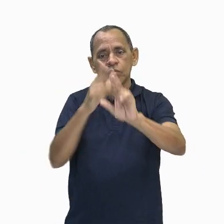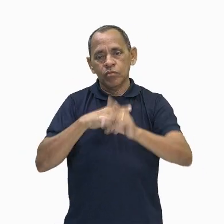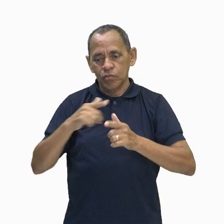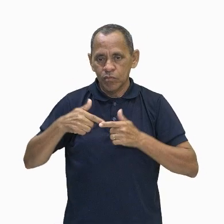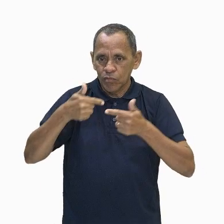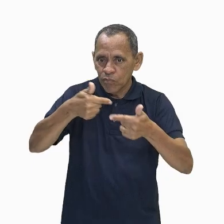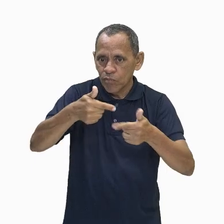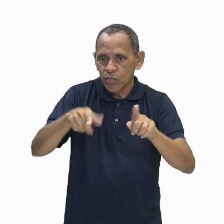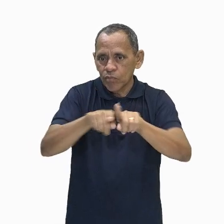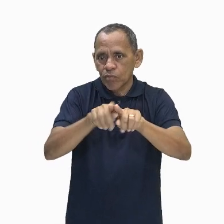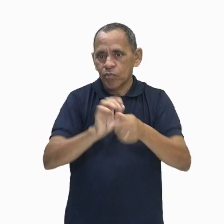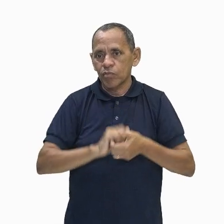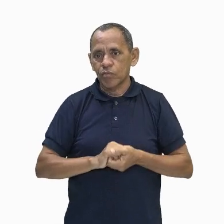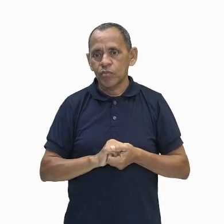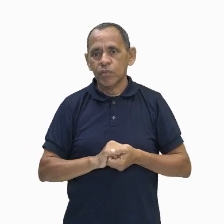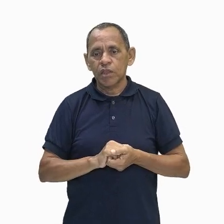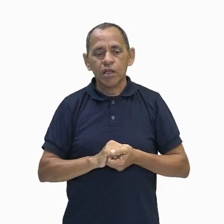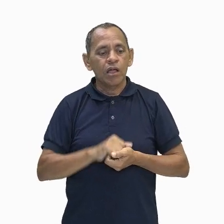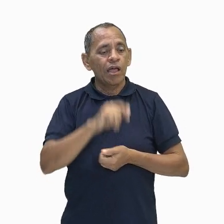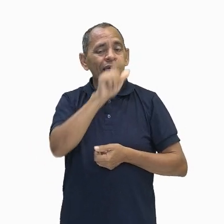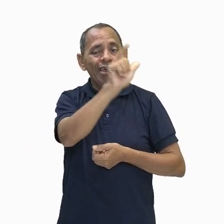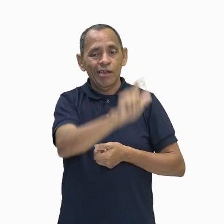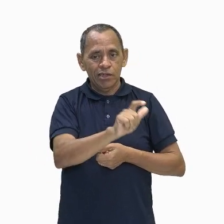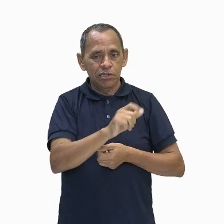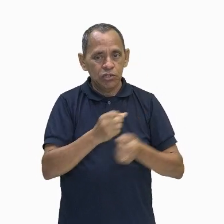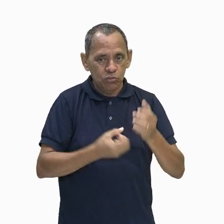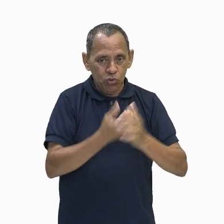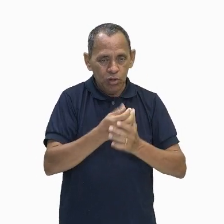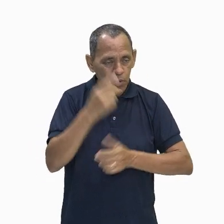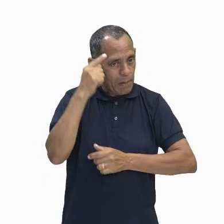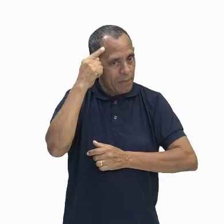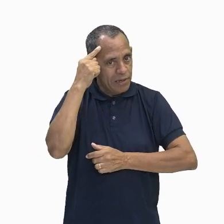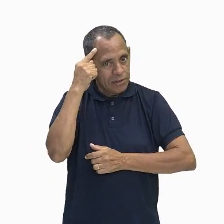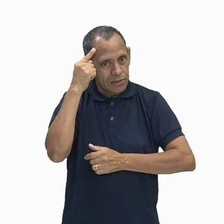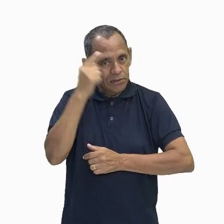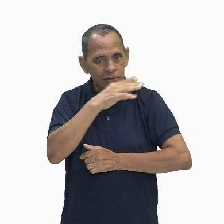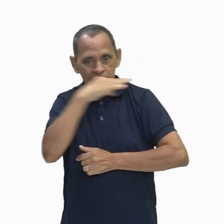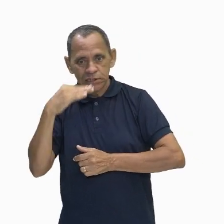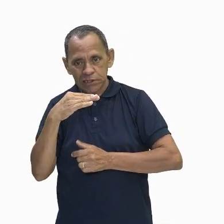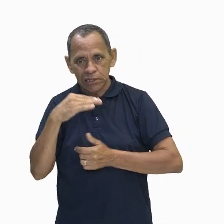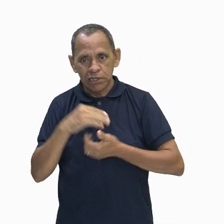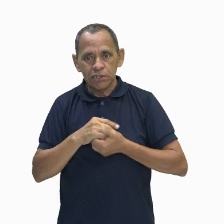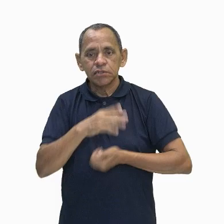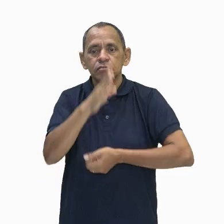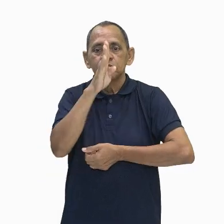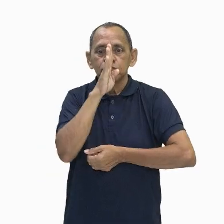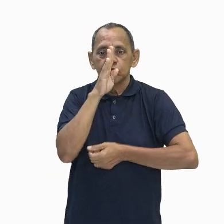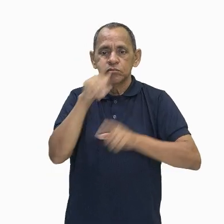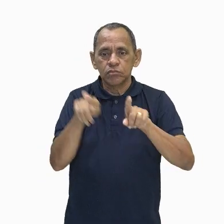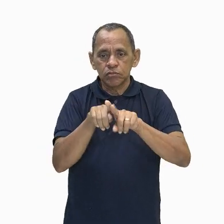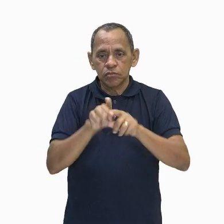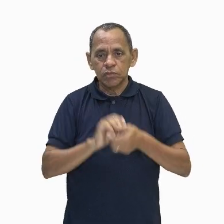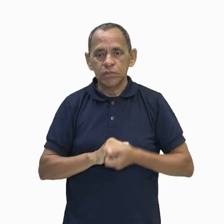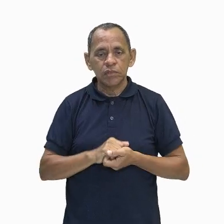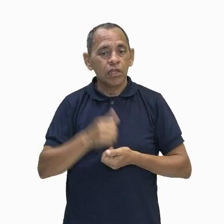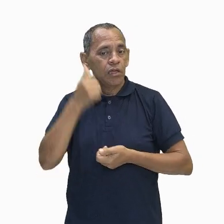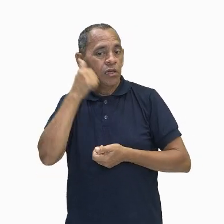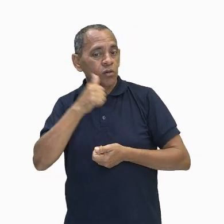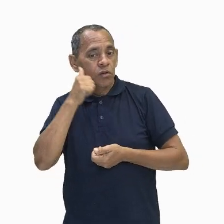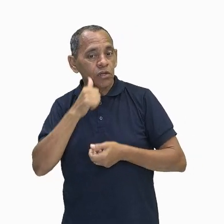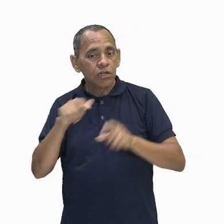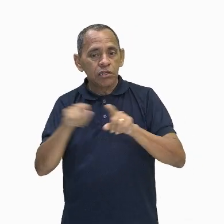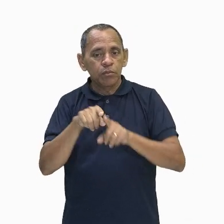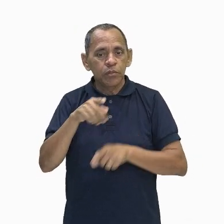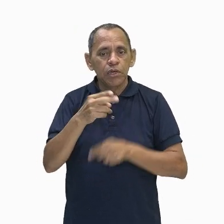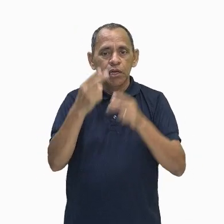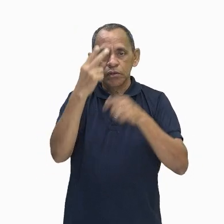a rosa de Hiroshima. Pensem nas crianças mudas telepáticas. Pensem nas meninas